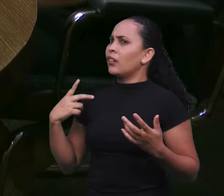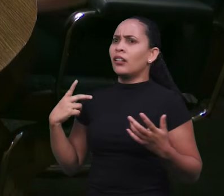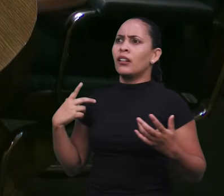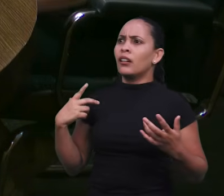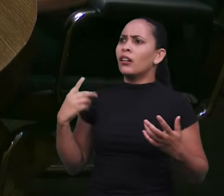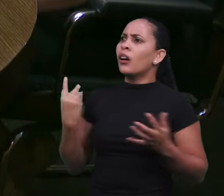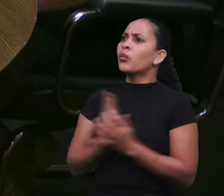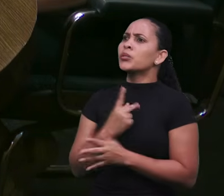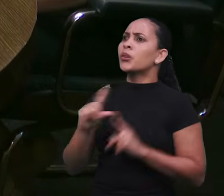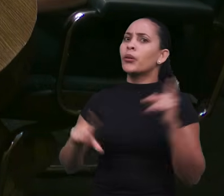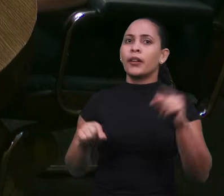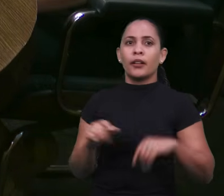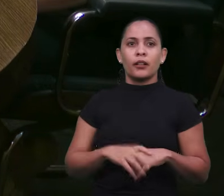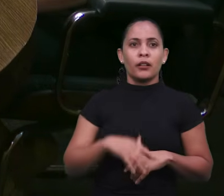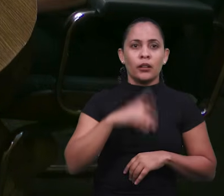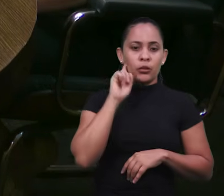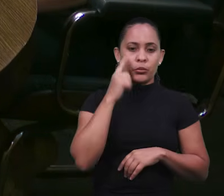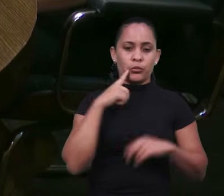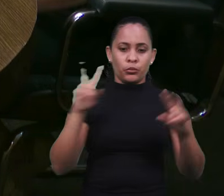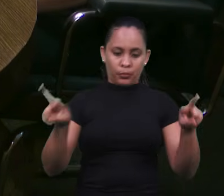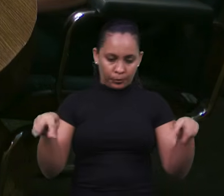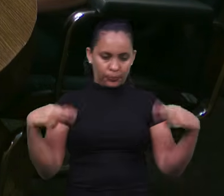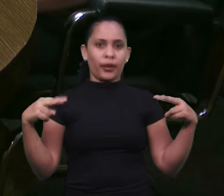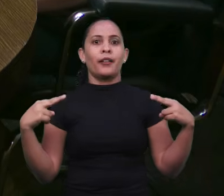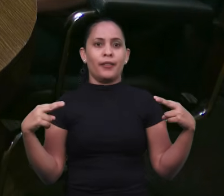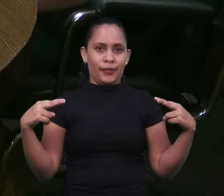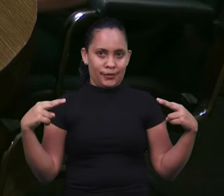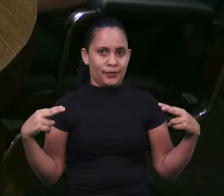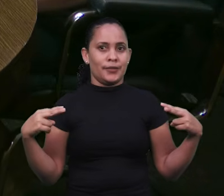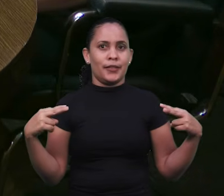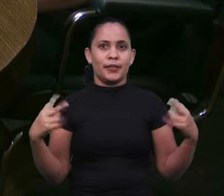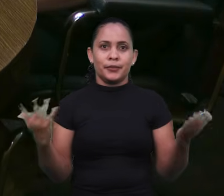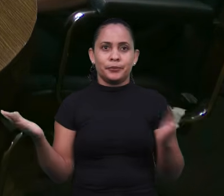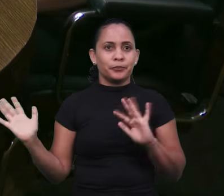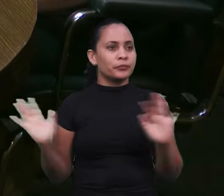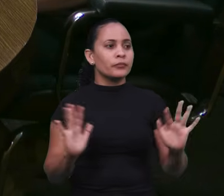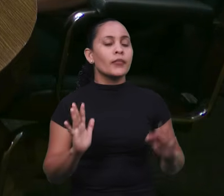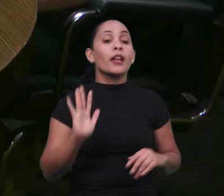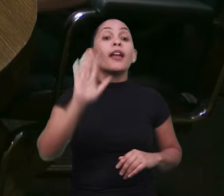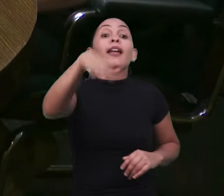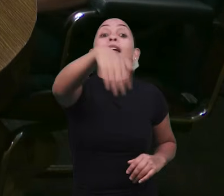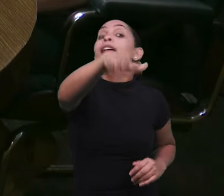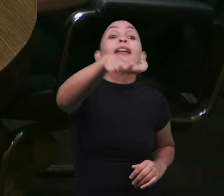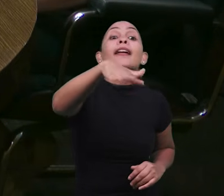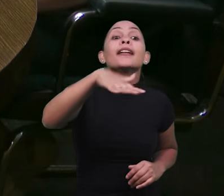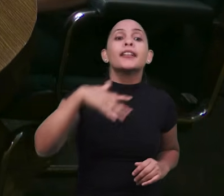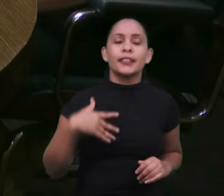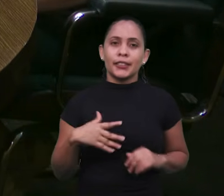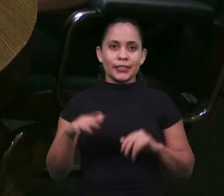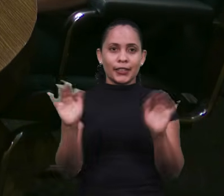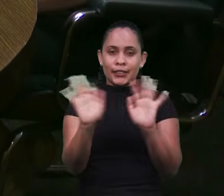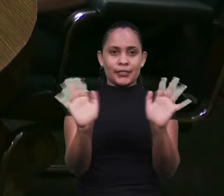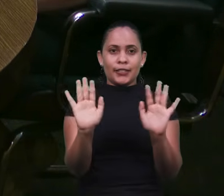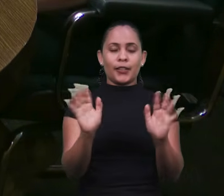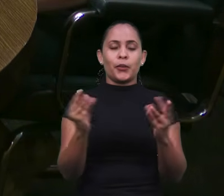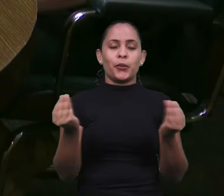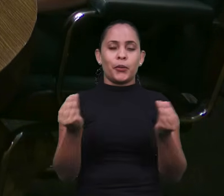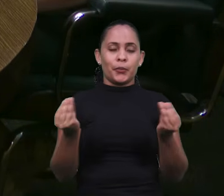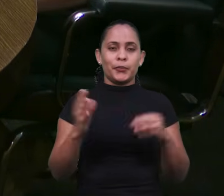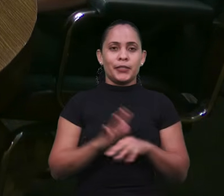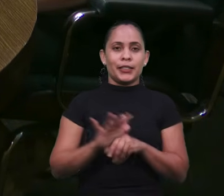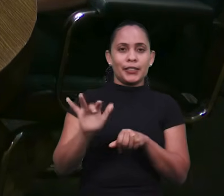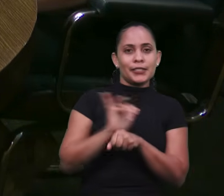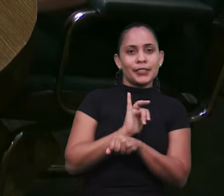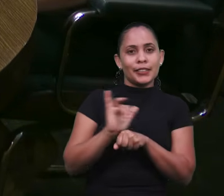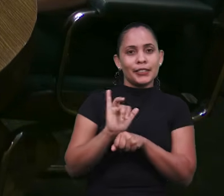atenção do surdo O jeito. para aquilo que está sendo falado, né? Porque não adianta falar, ei, senhor, não vai resolver, né? E como chamar, criar essa estratégia.